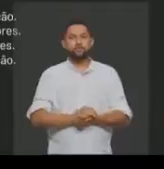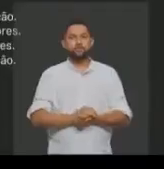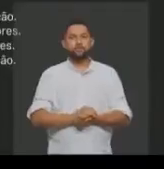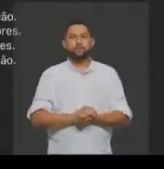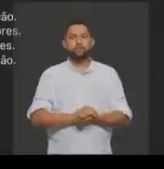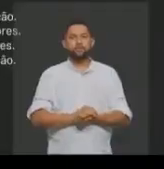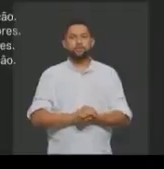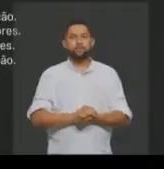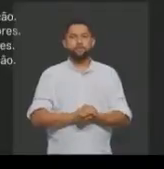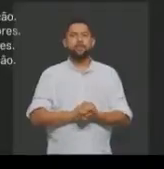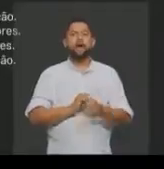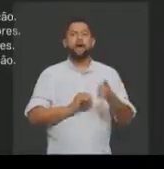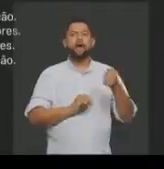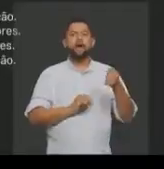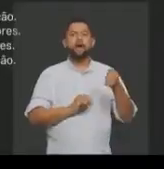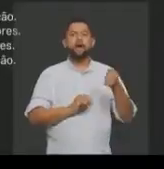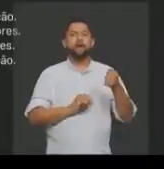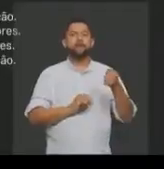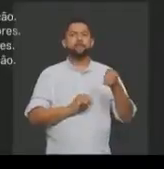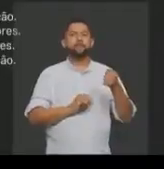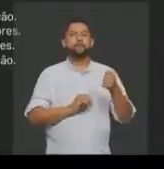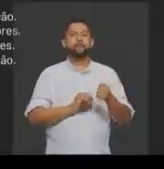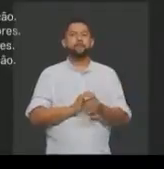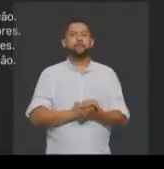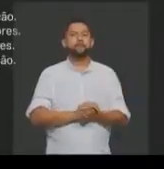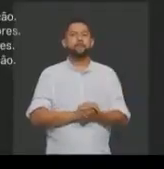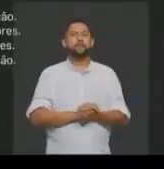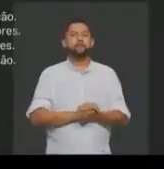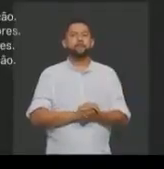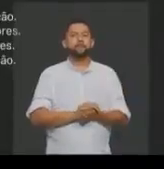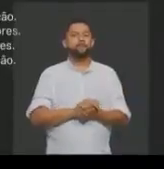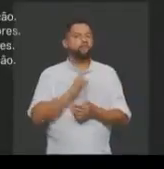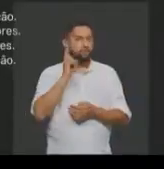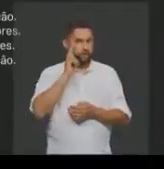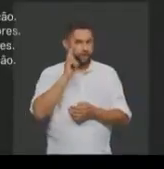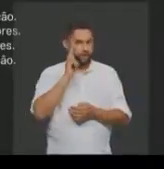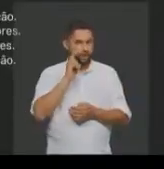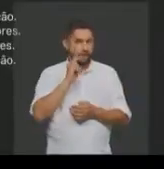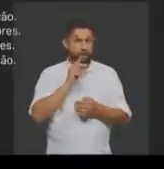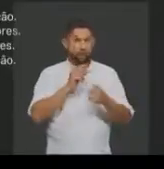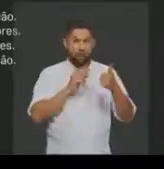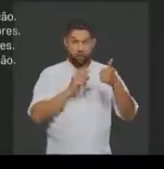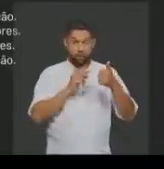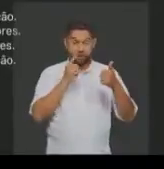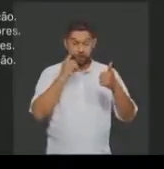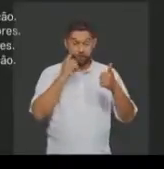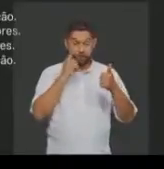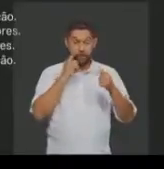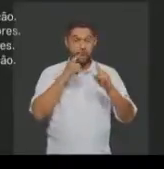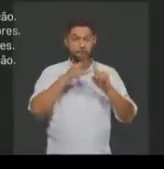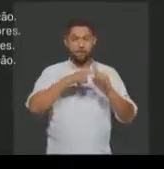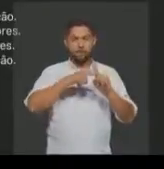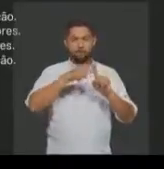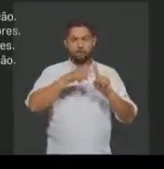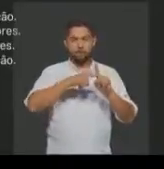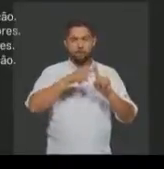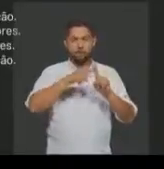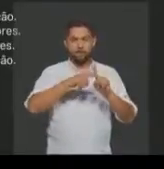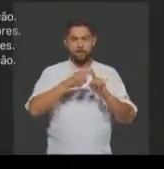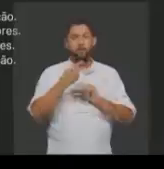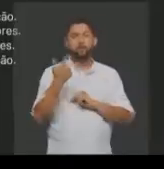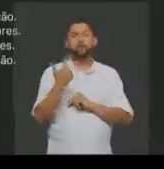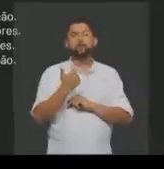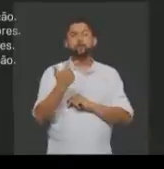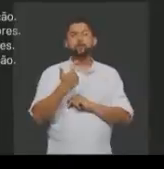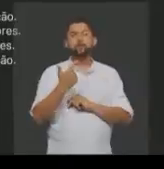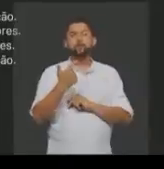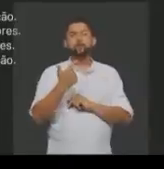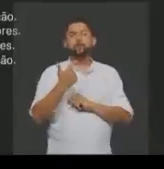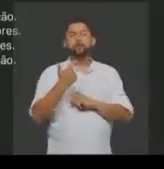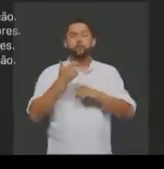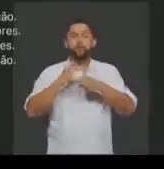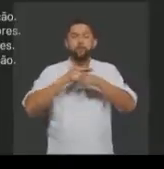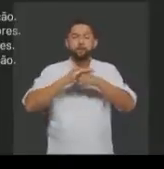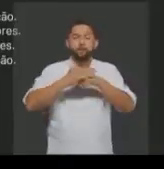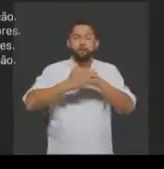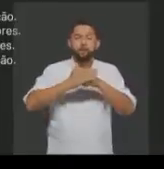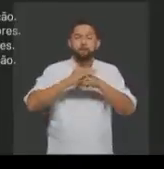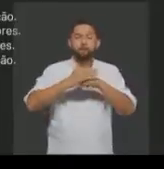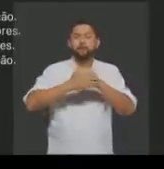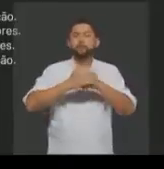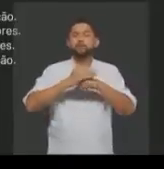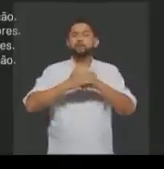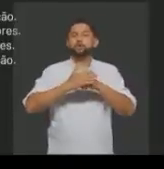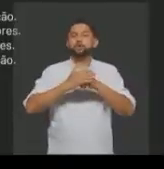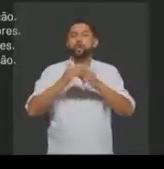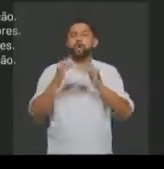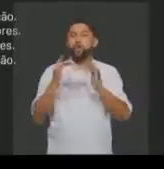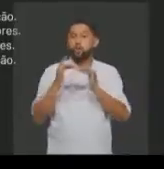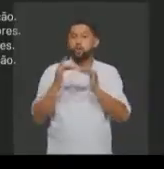só, letra A, vamos relembrar primeiro, né? O primeiro nós vimos que era a temperatura, o segundo, superfície de contato,